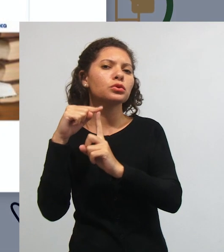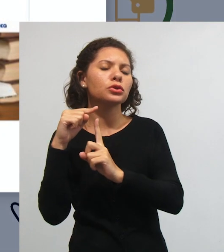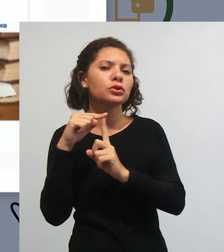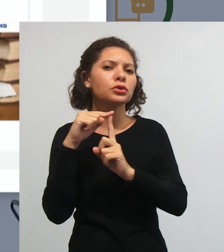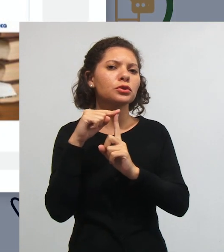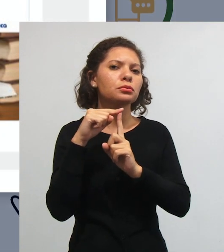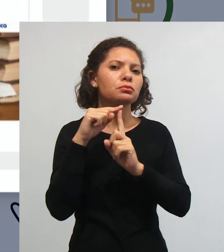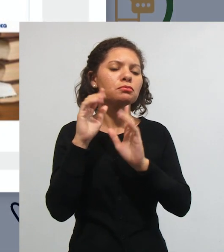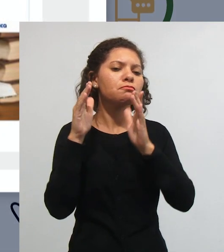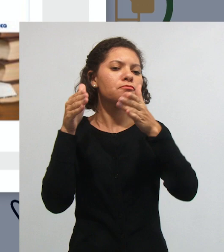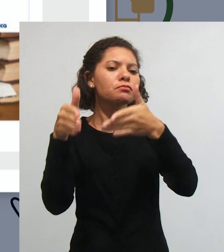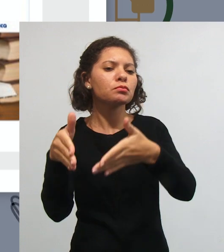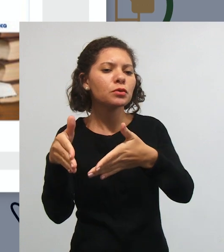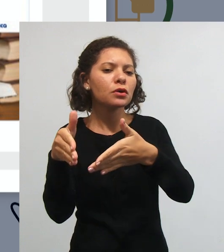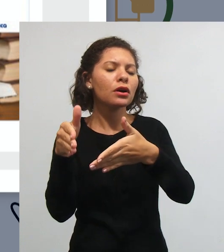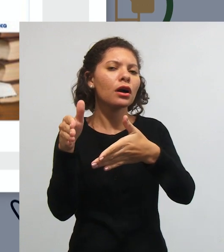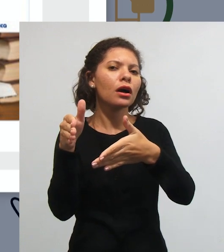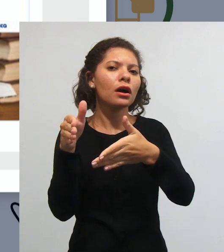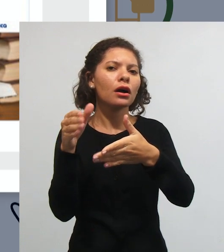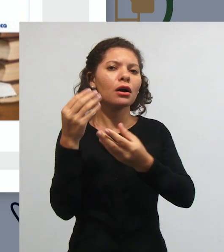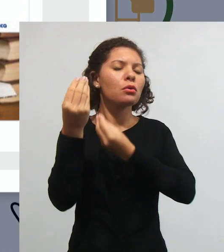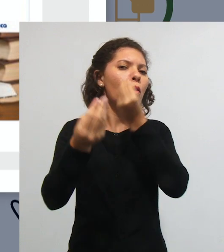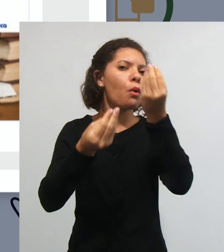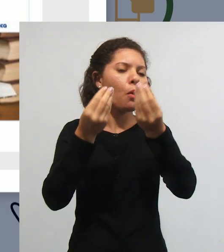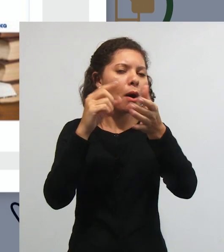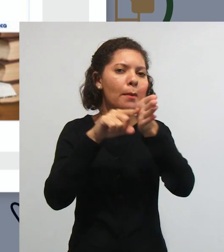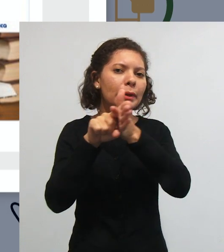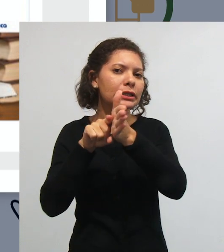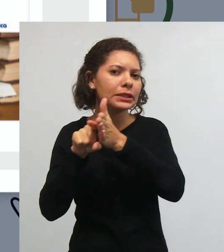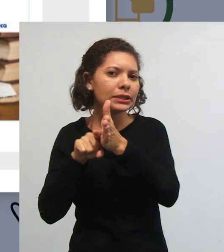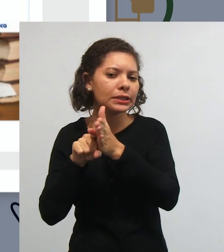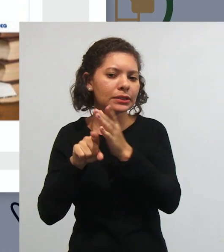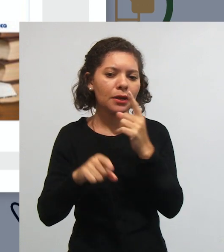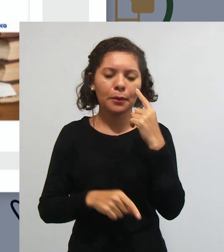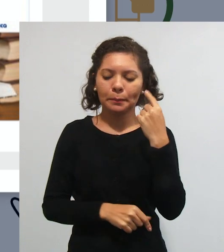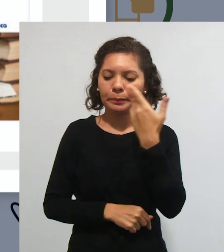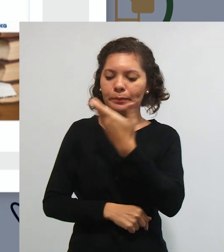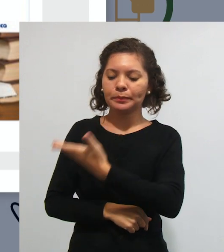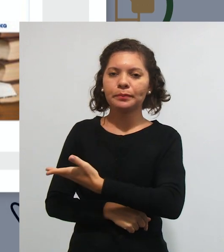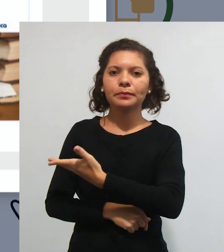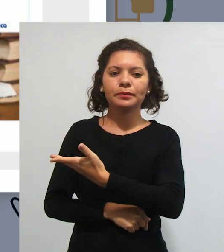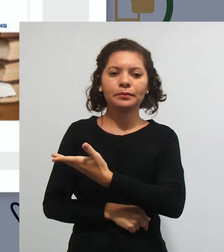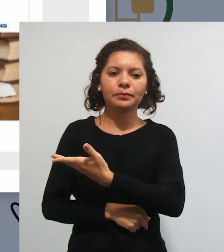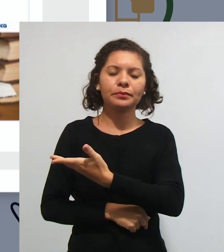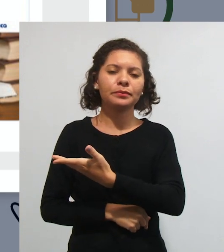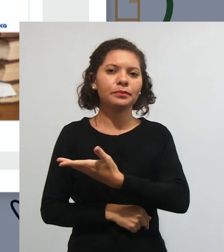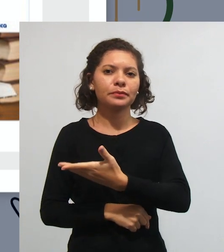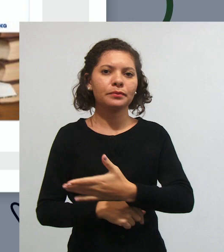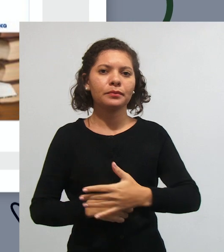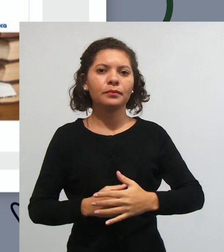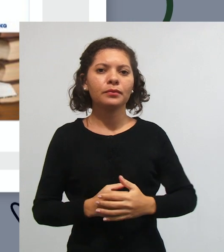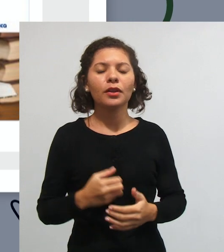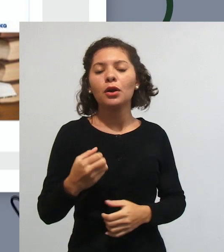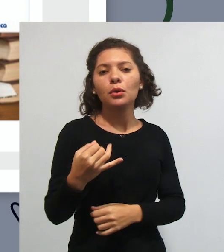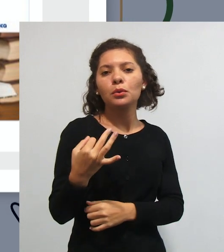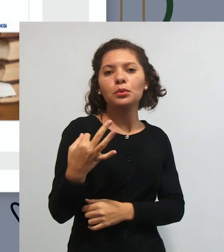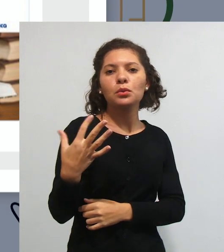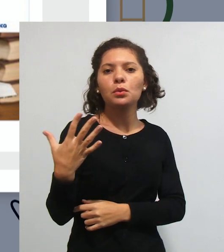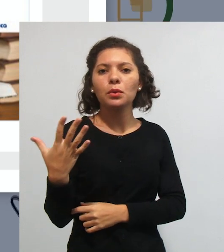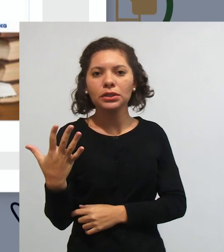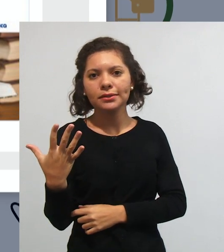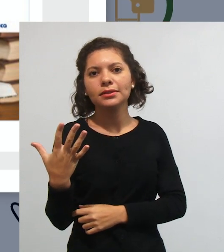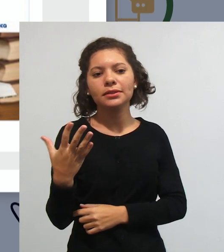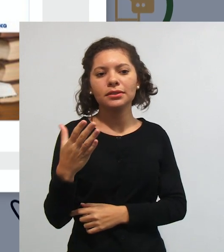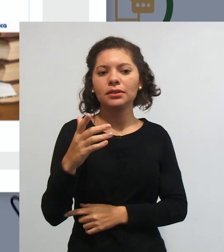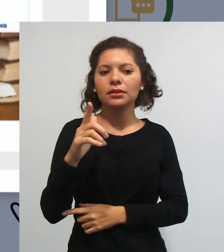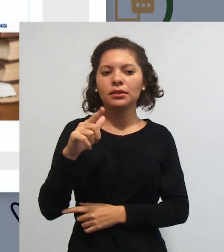fazer? A gente tem, juntamente com a Fabiana, uma abordagem quantitativa, que é aquela